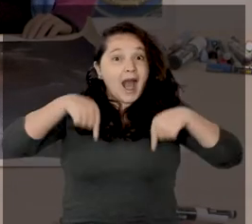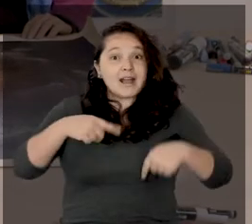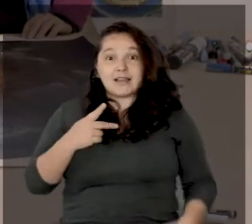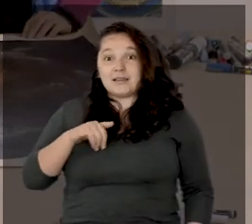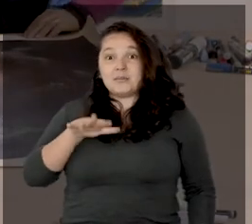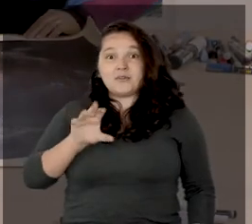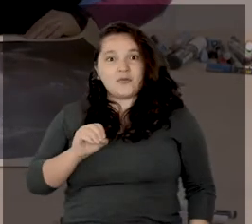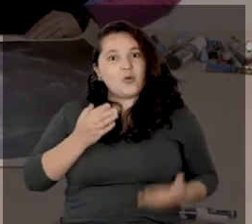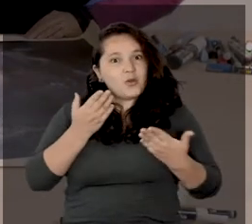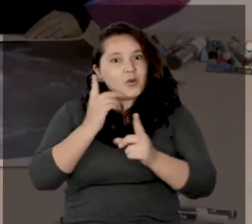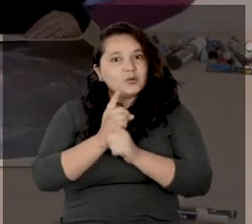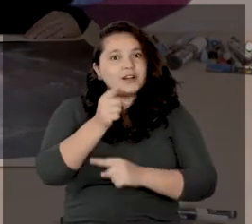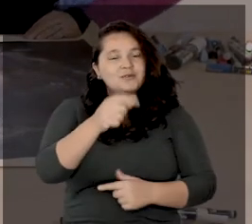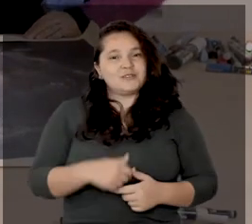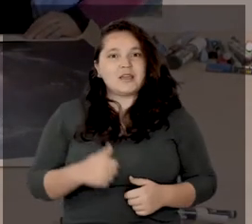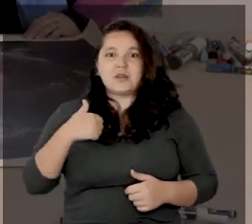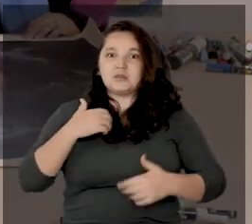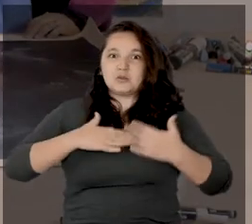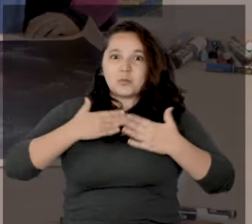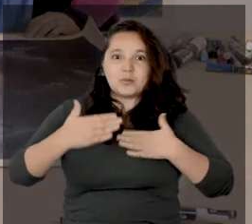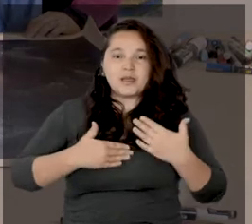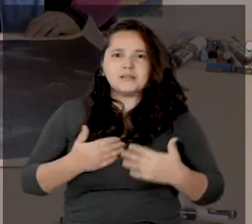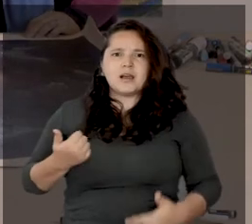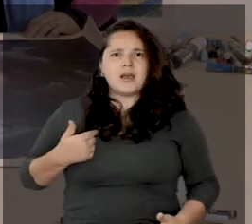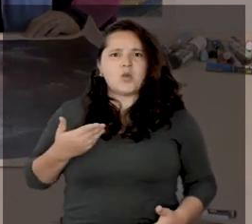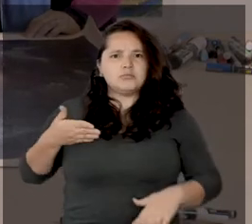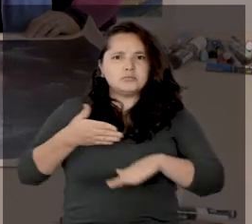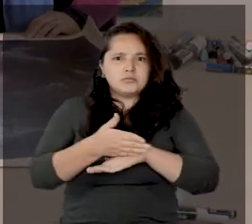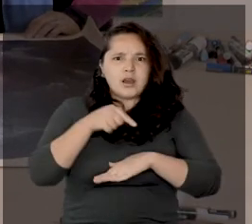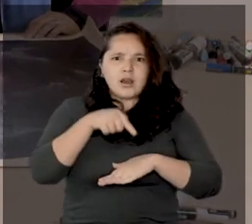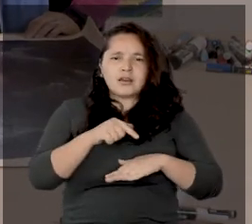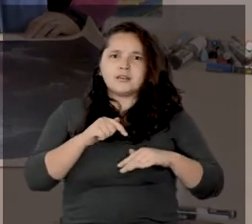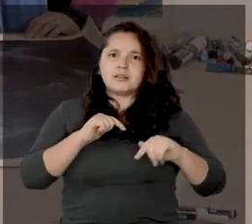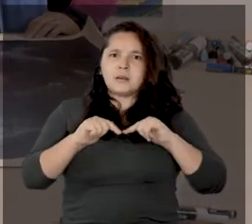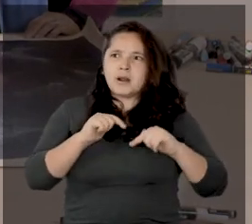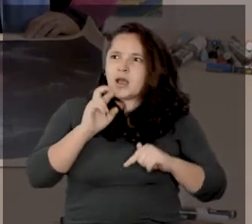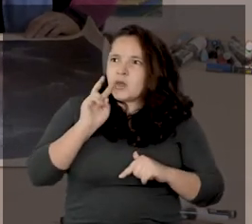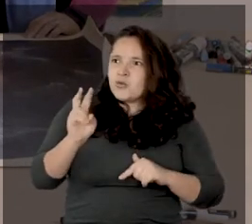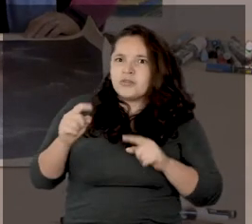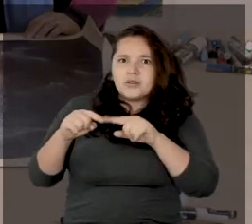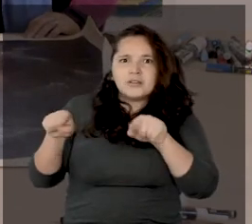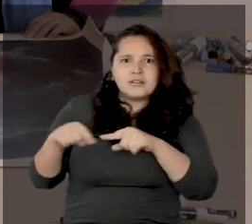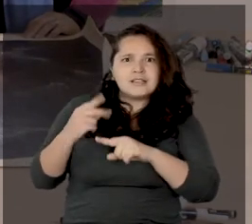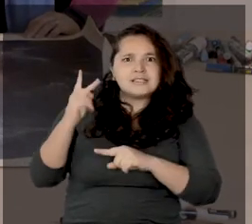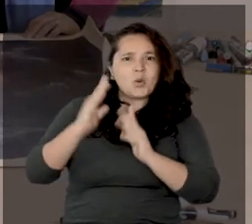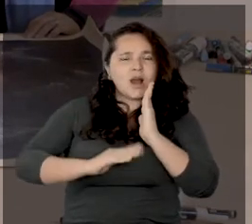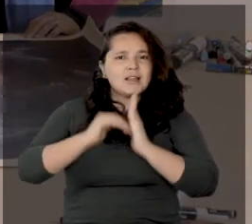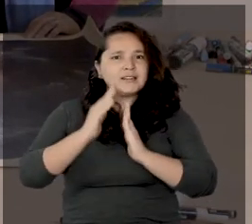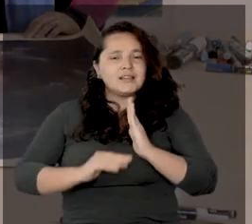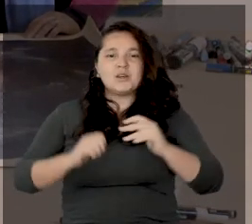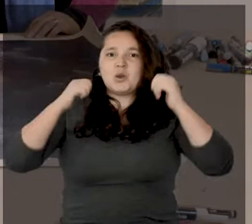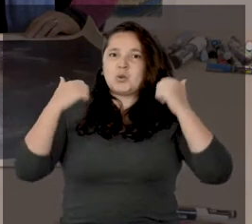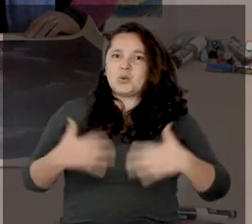uma surpresa, né? Quando, né, eu entrei aqui para trabalhar, me deparei com o teu ateliê, né? E fiquei